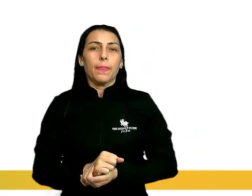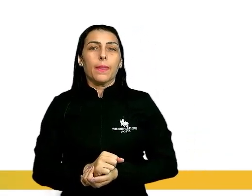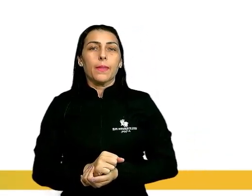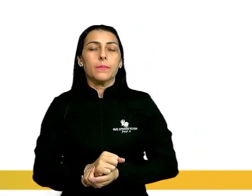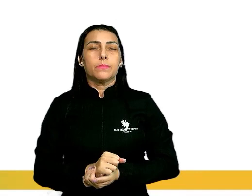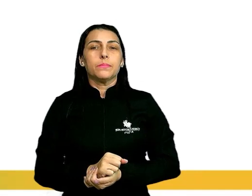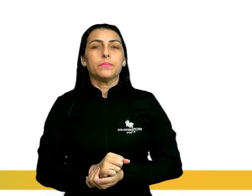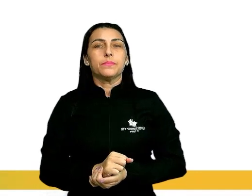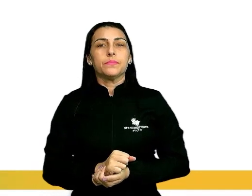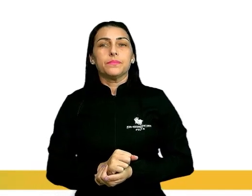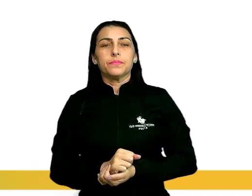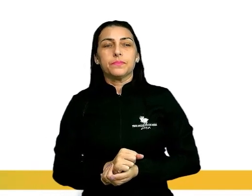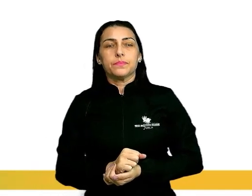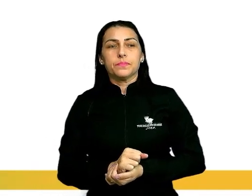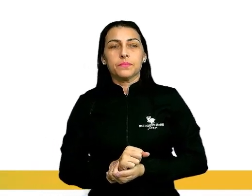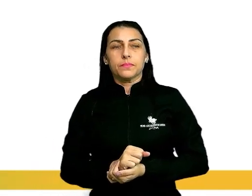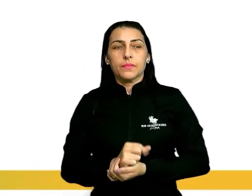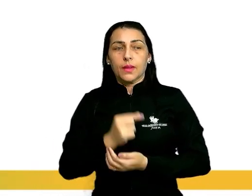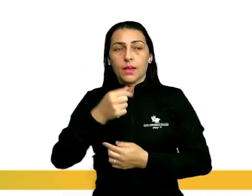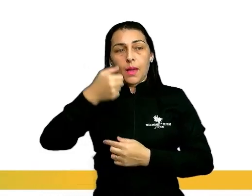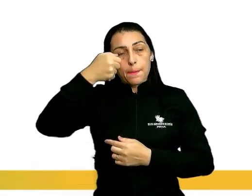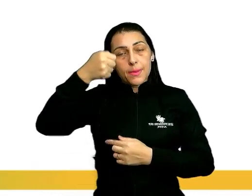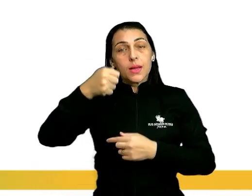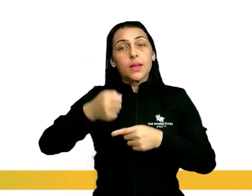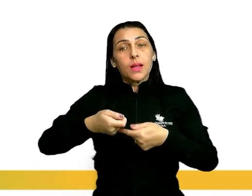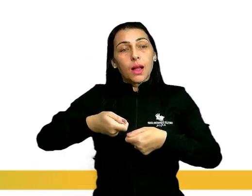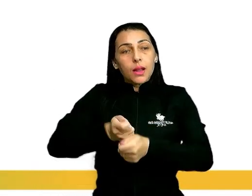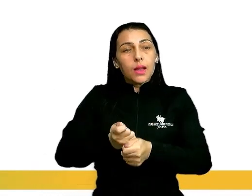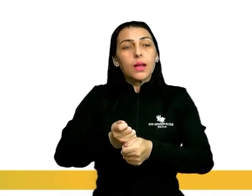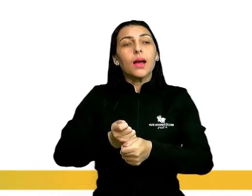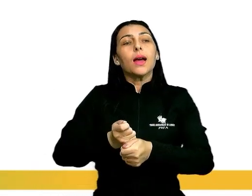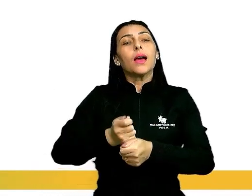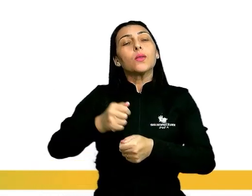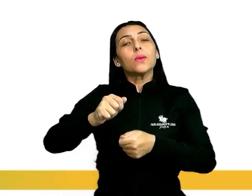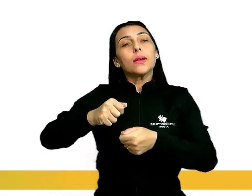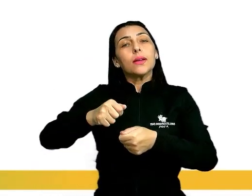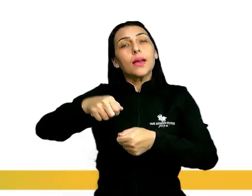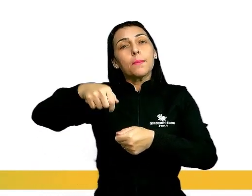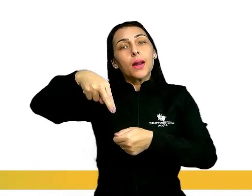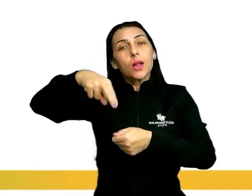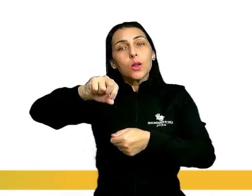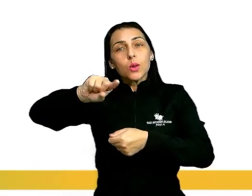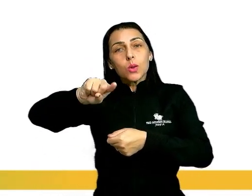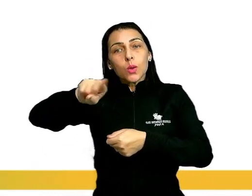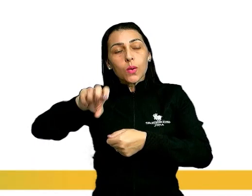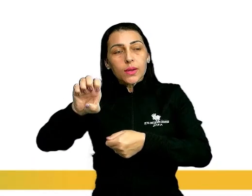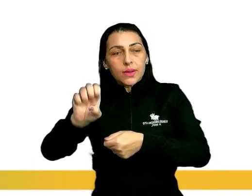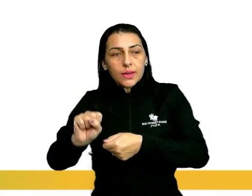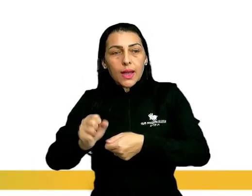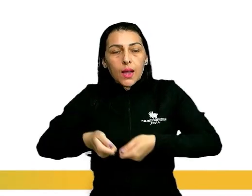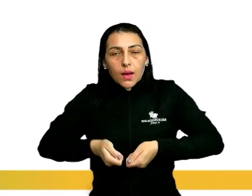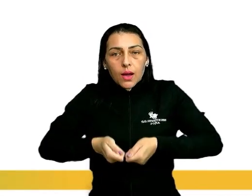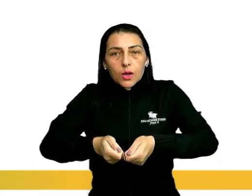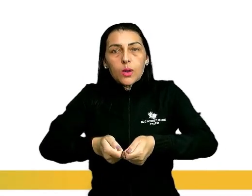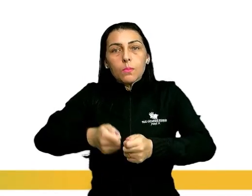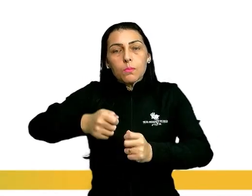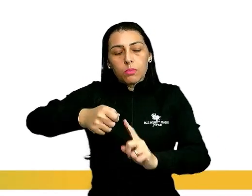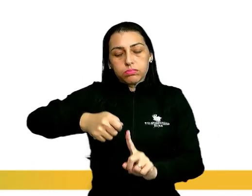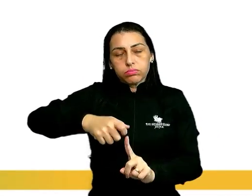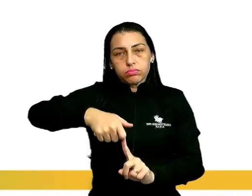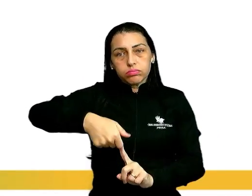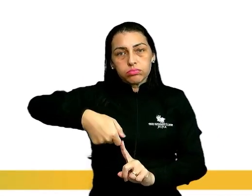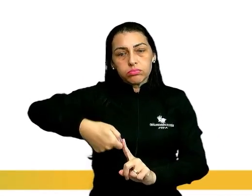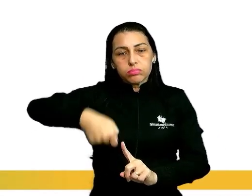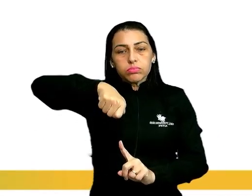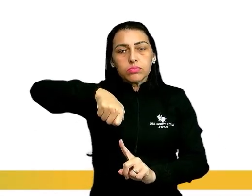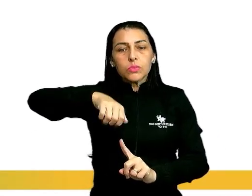resistente na pinça alicate Quebra Nozes carrinho de mão e abridor de garrafa bem quando você olha